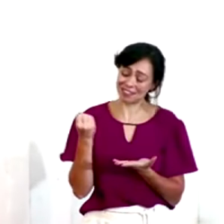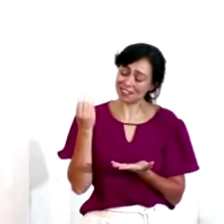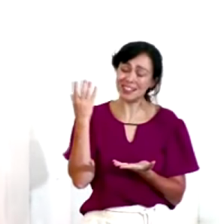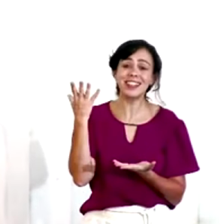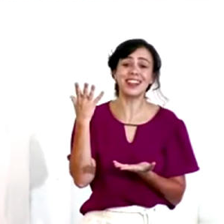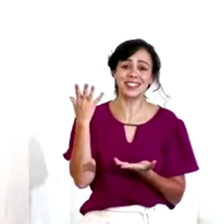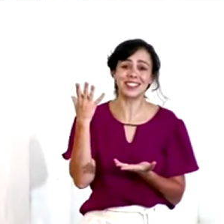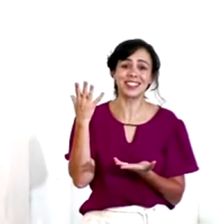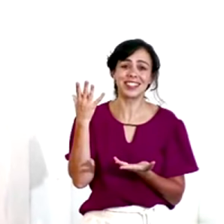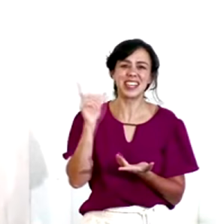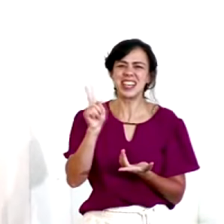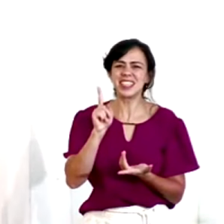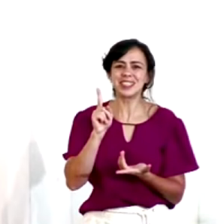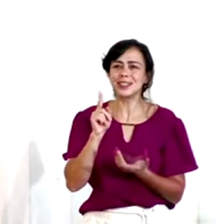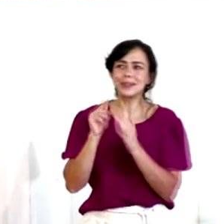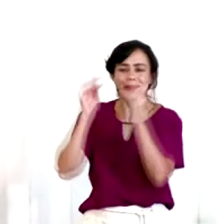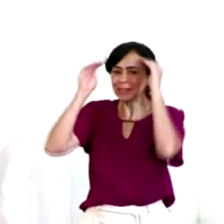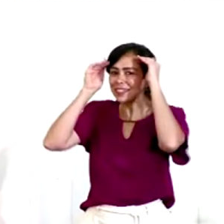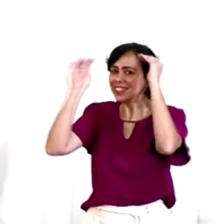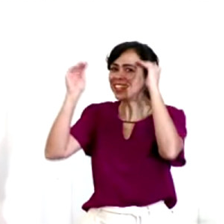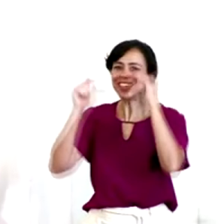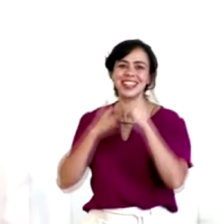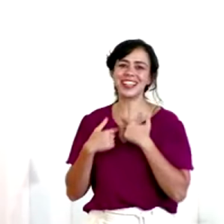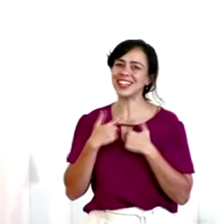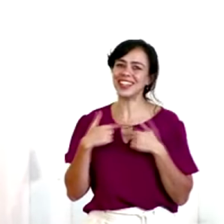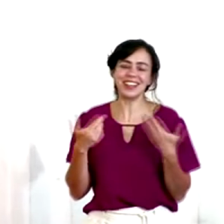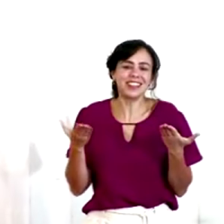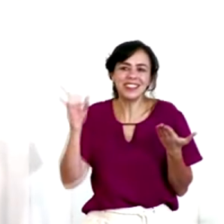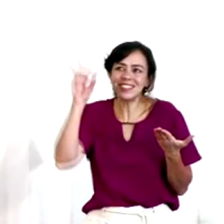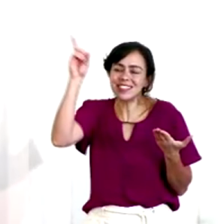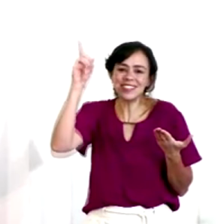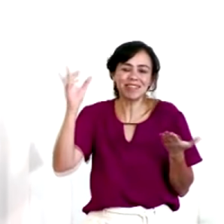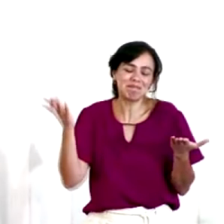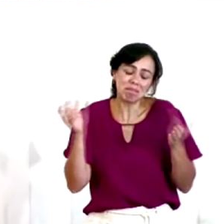da vontade de Deus, sim.